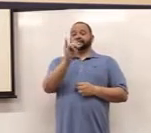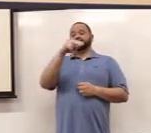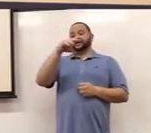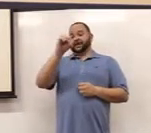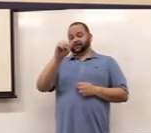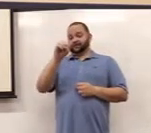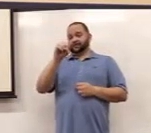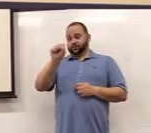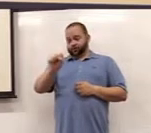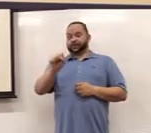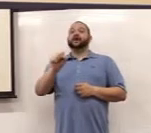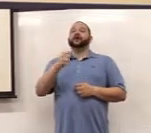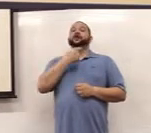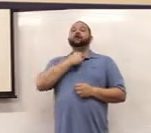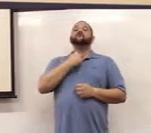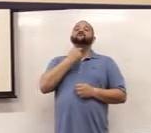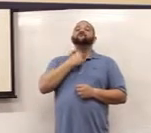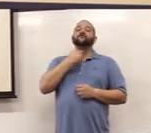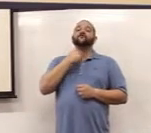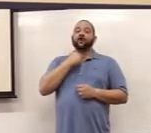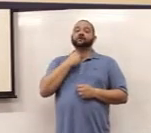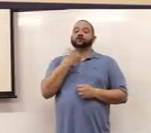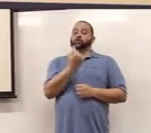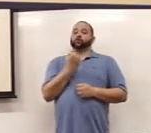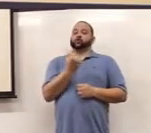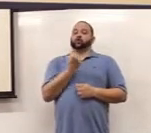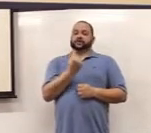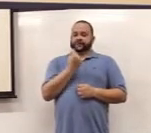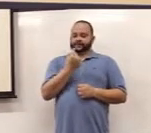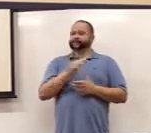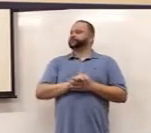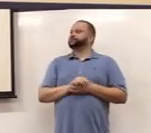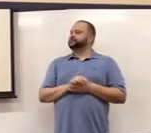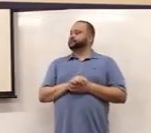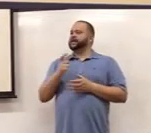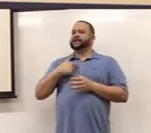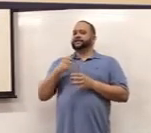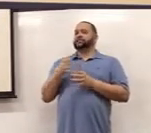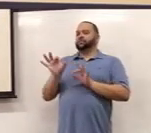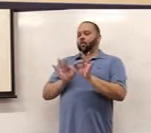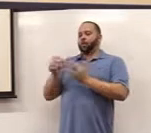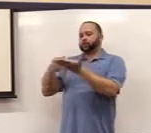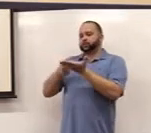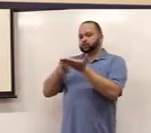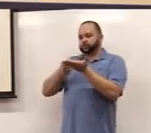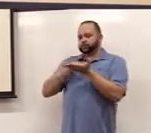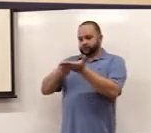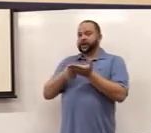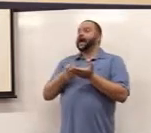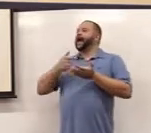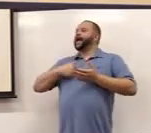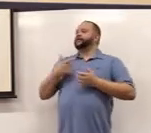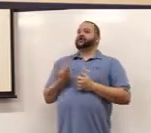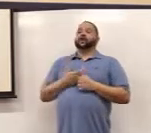vozes solistas e coro. Enquanto Beethoven estava organizando esse concerto, né, ele estava negociando, ele